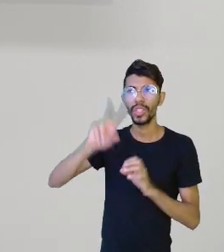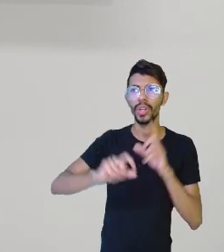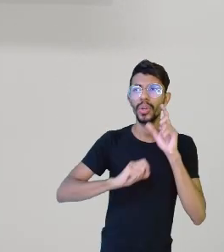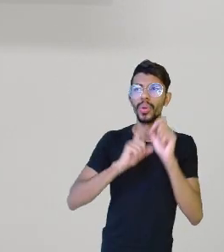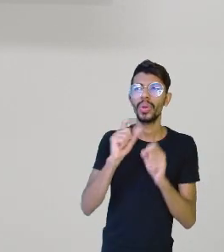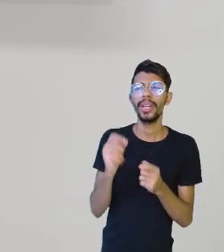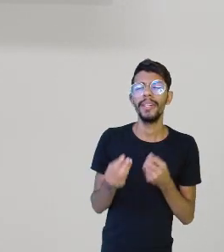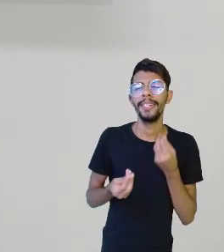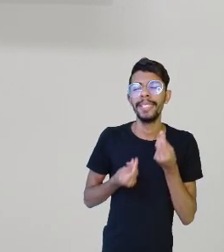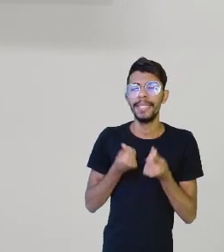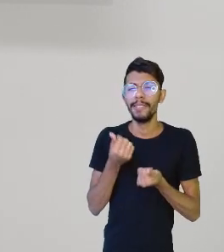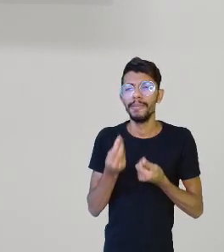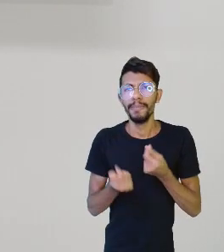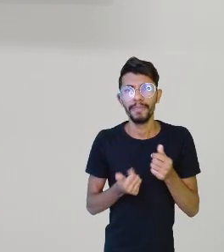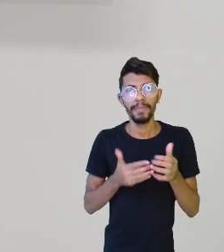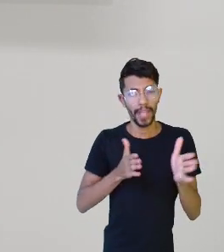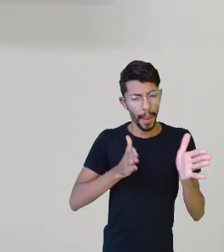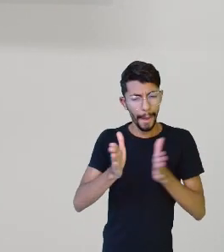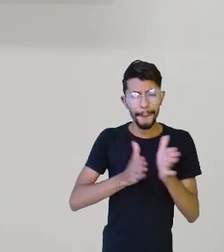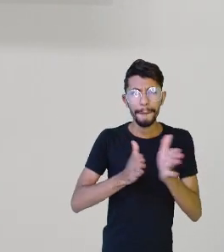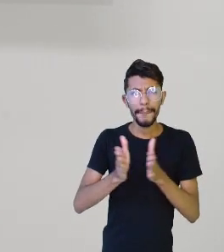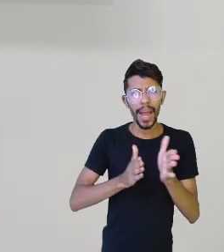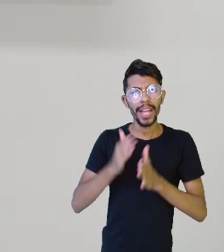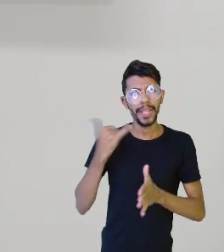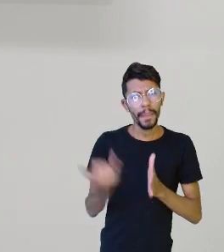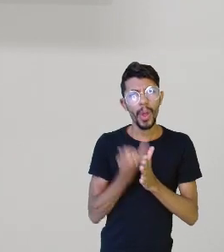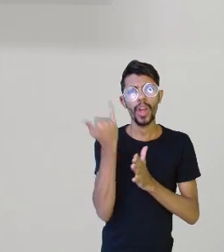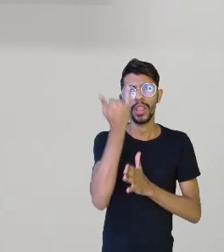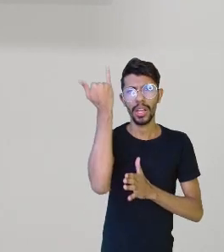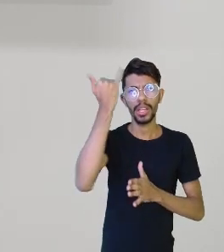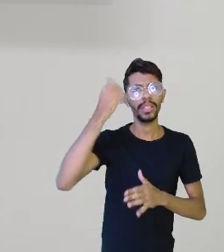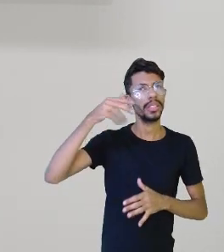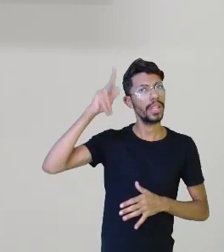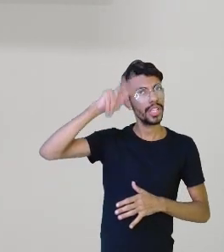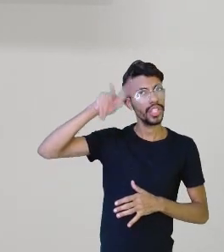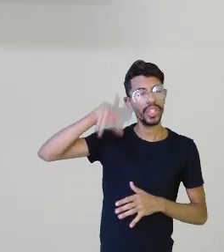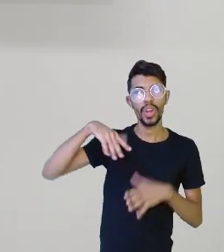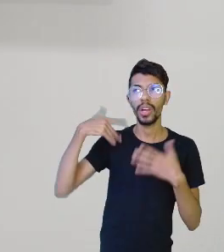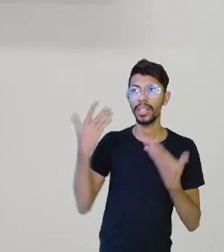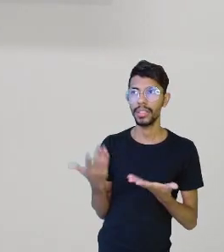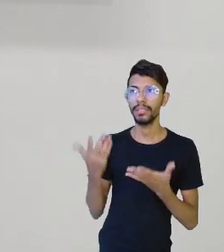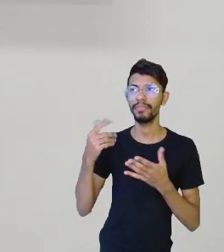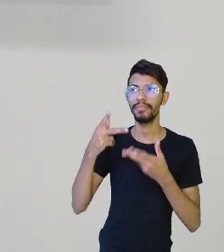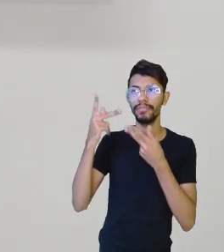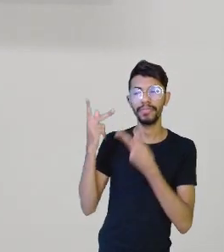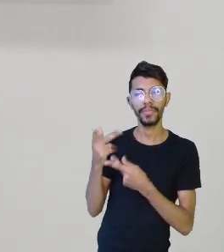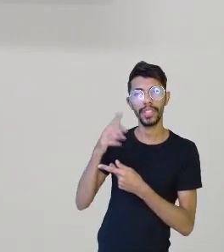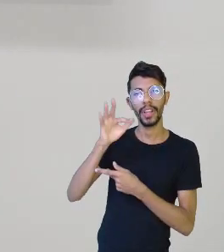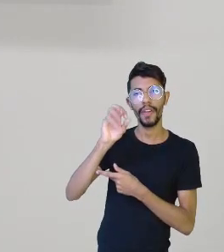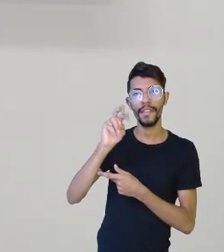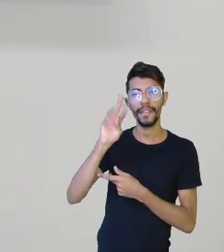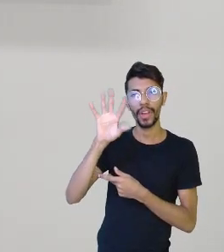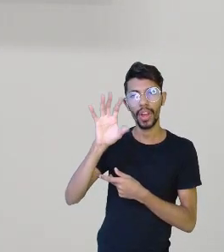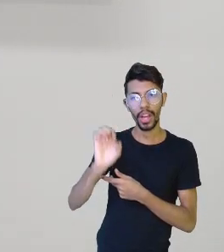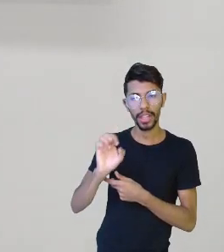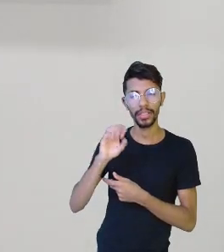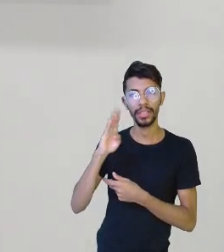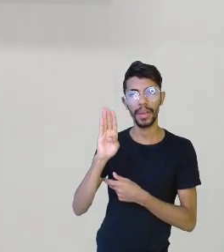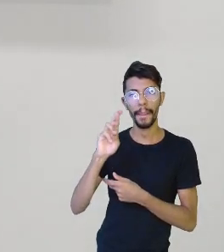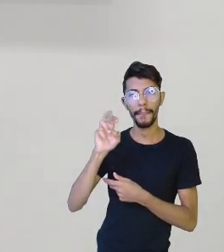assim, uma parte da história importante. E o Forte do Brum viu isso também, tá?